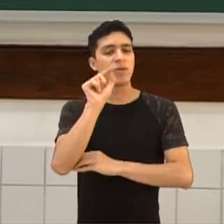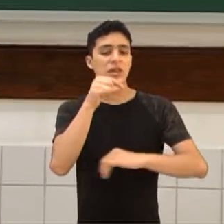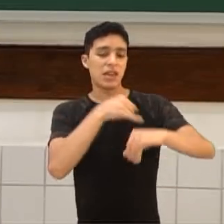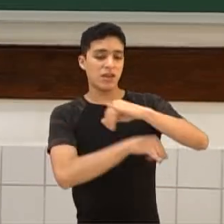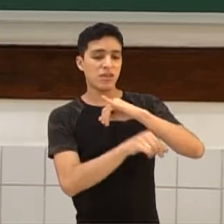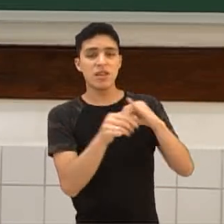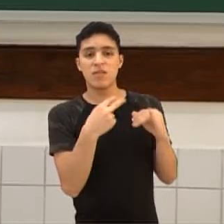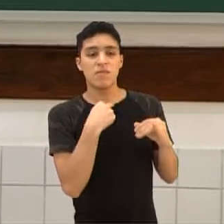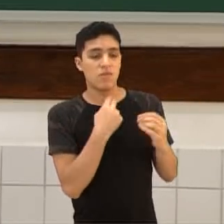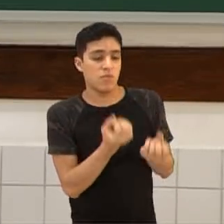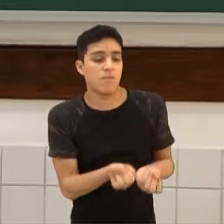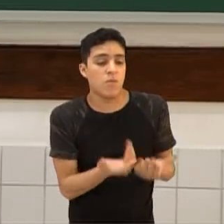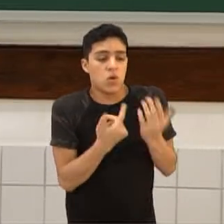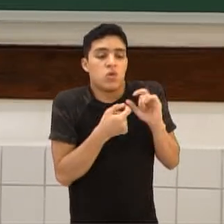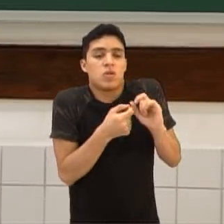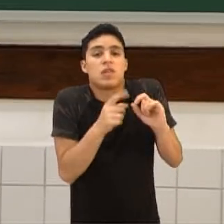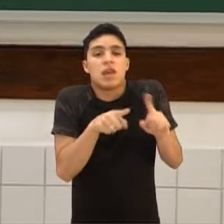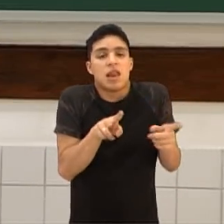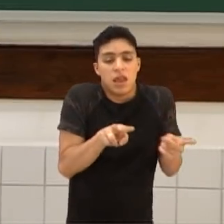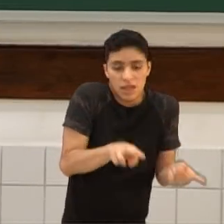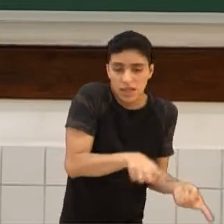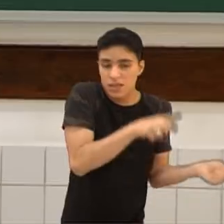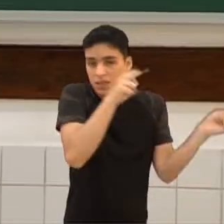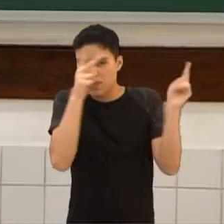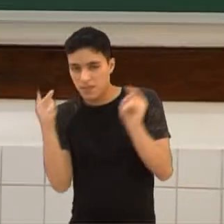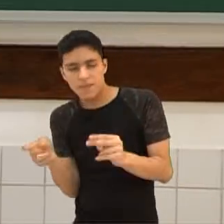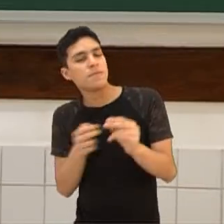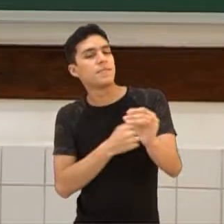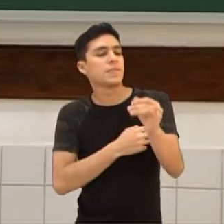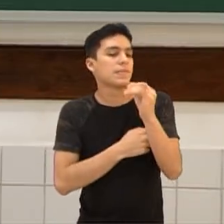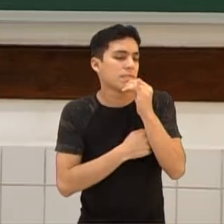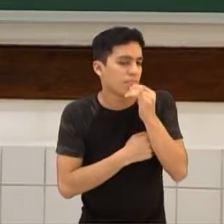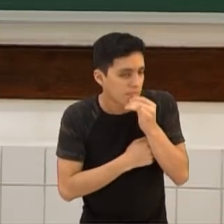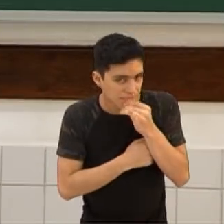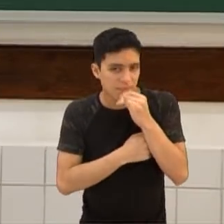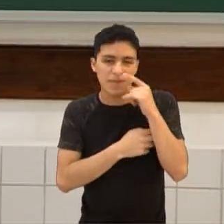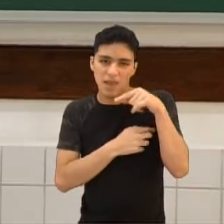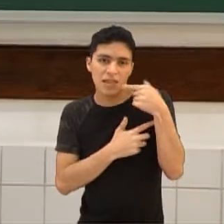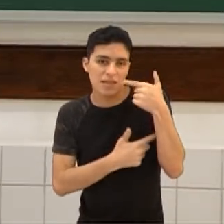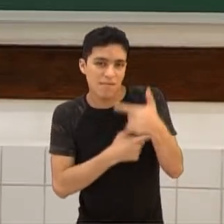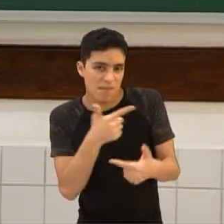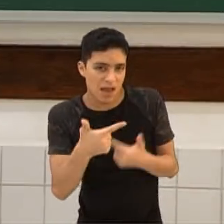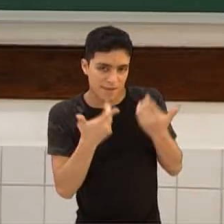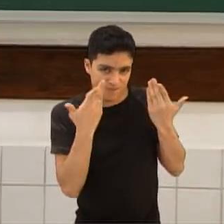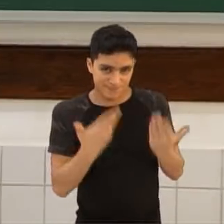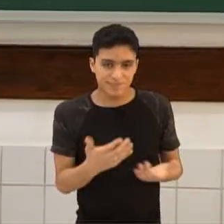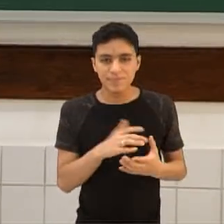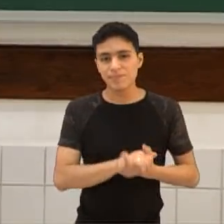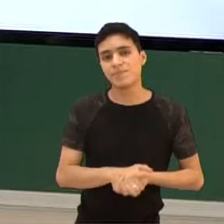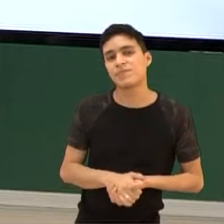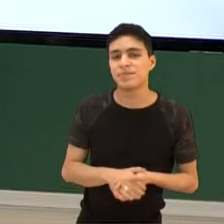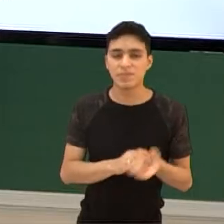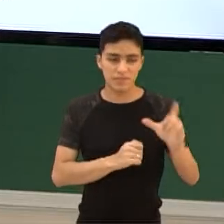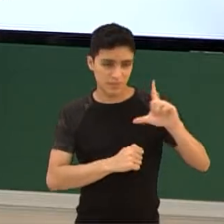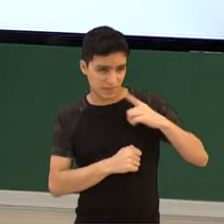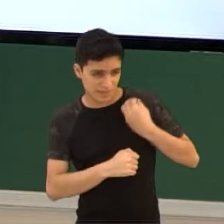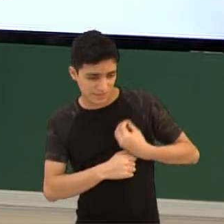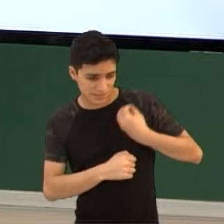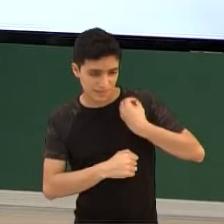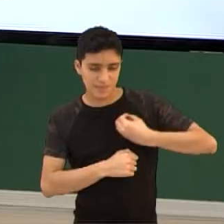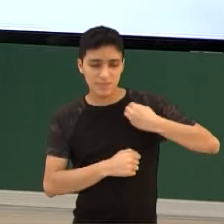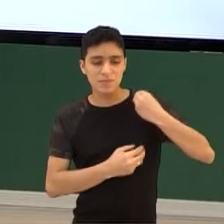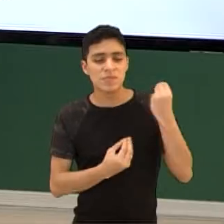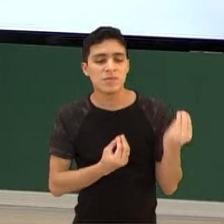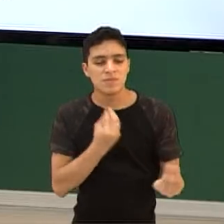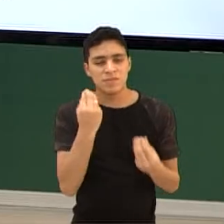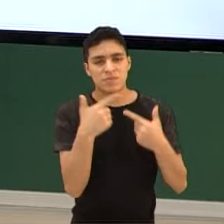produzida e sempre transformada, ou seja, eu estou tirando de uma outra fonte, no caso, estou realizando um trabalho, existe uma